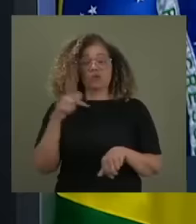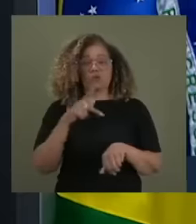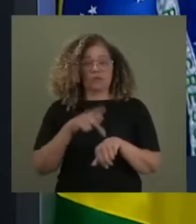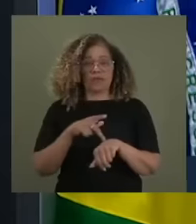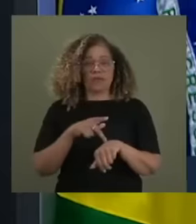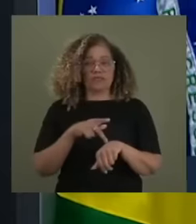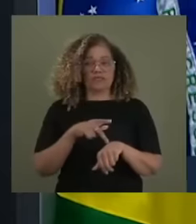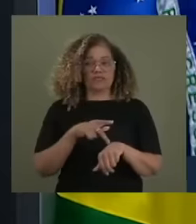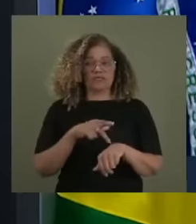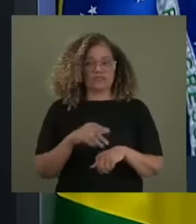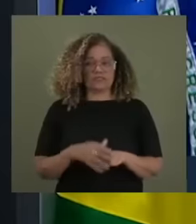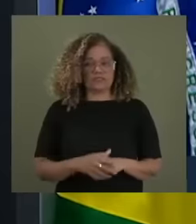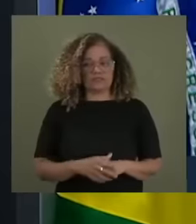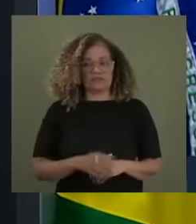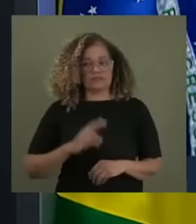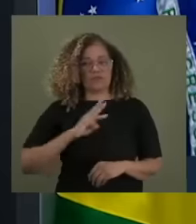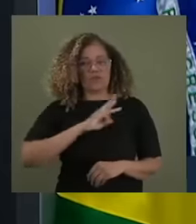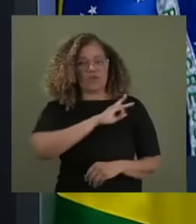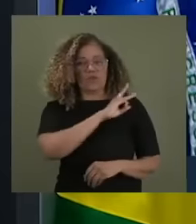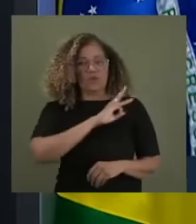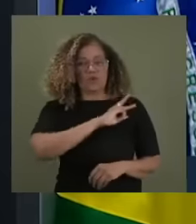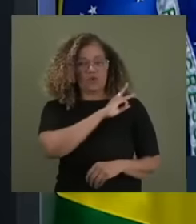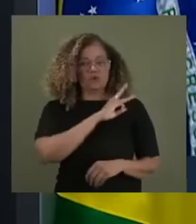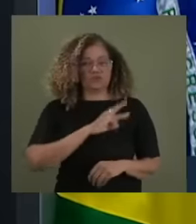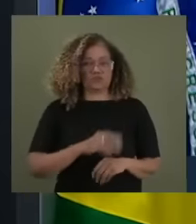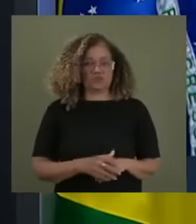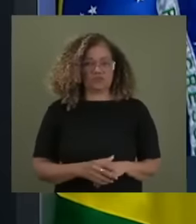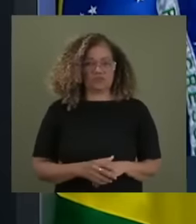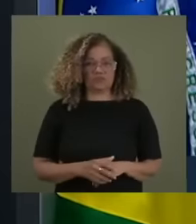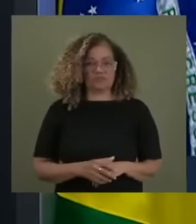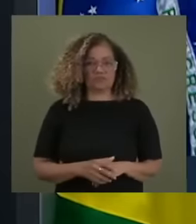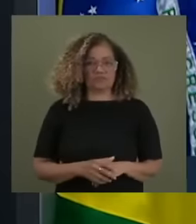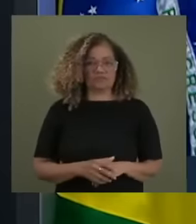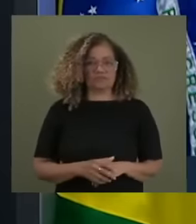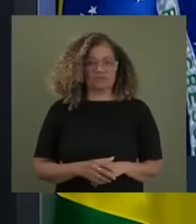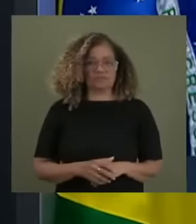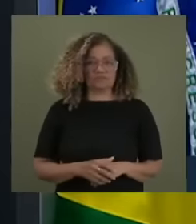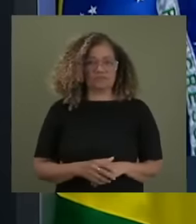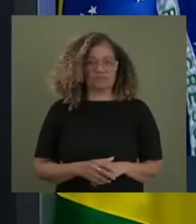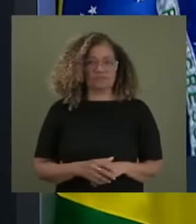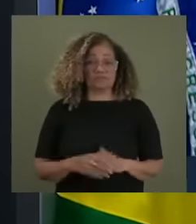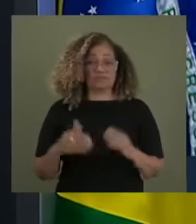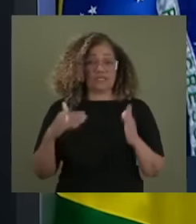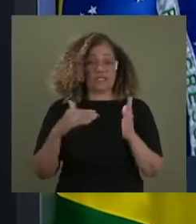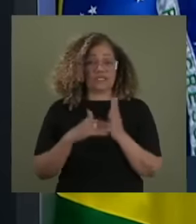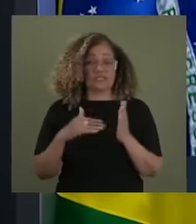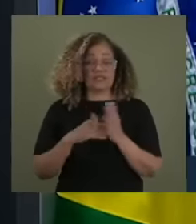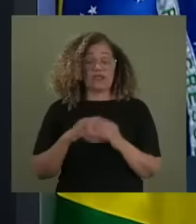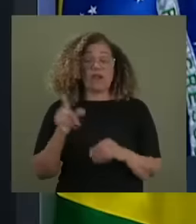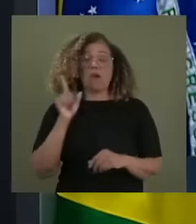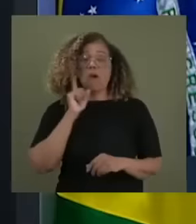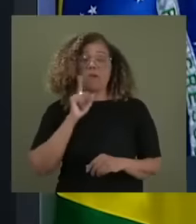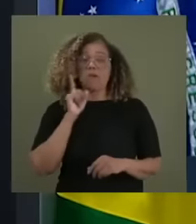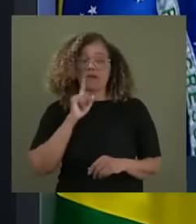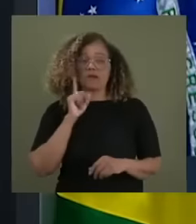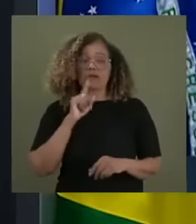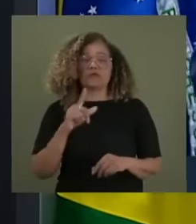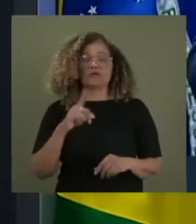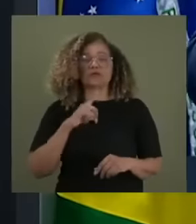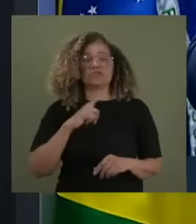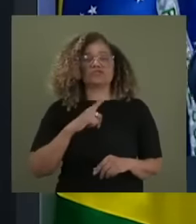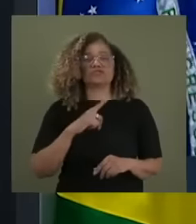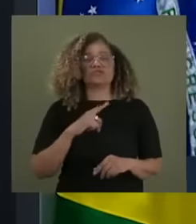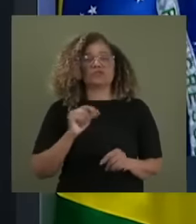Washington lá no congresso americano que enviou um convite através da Comissão de